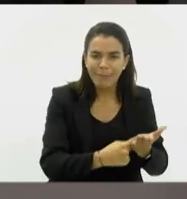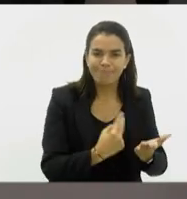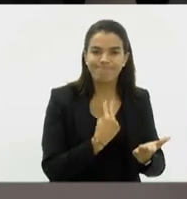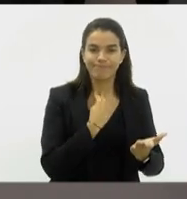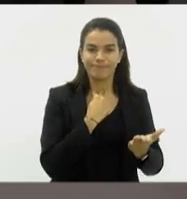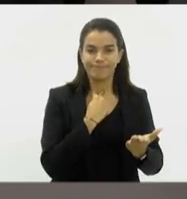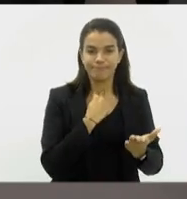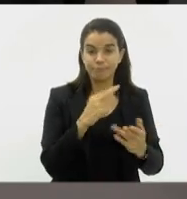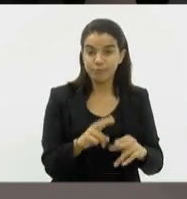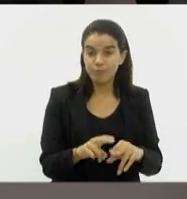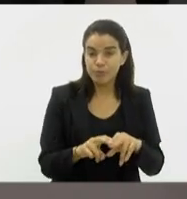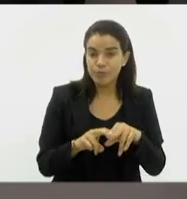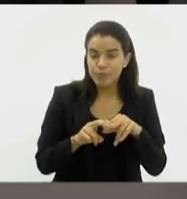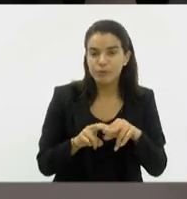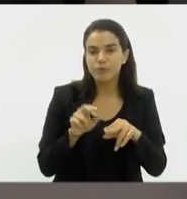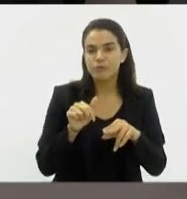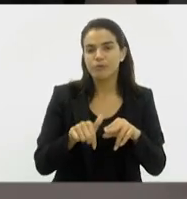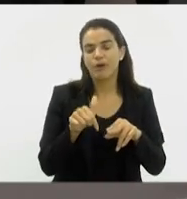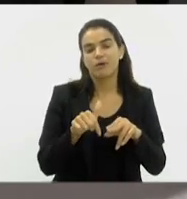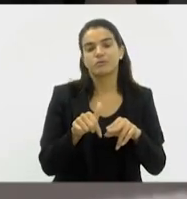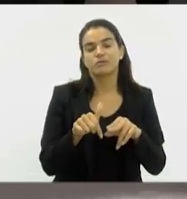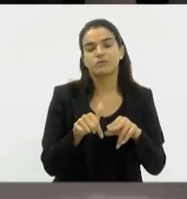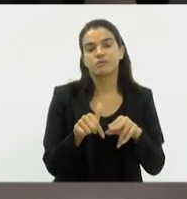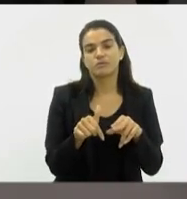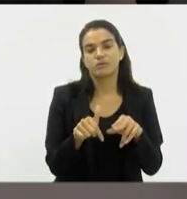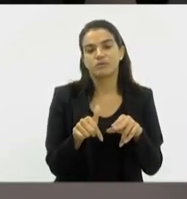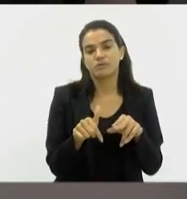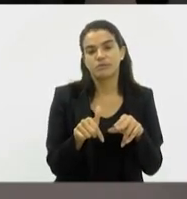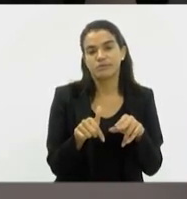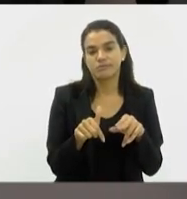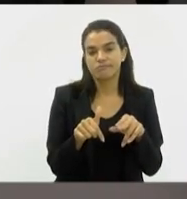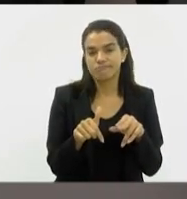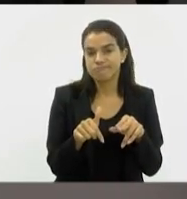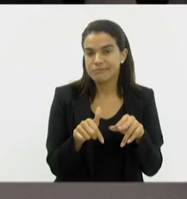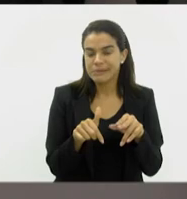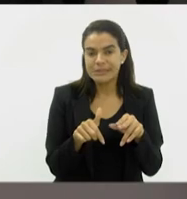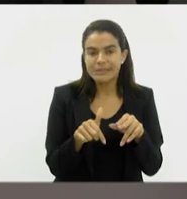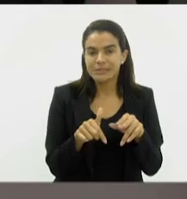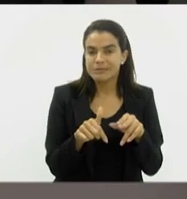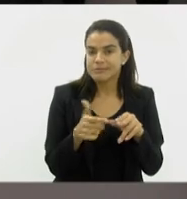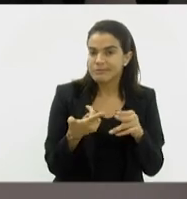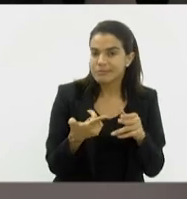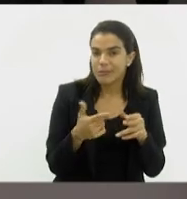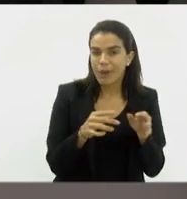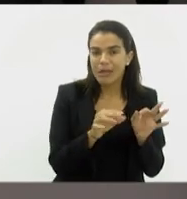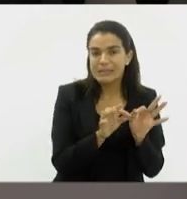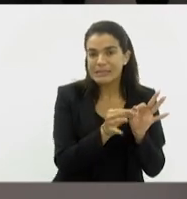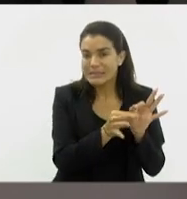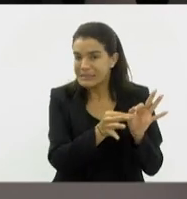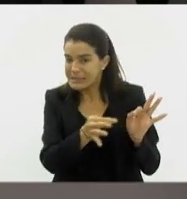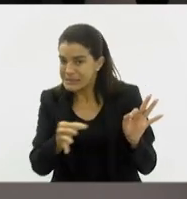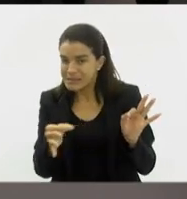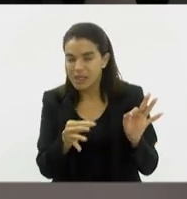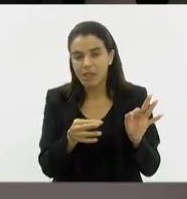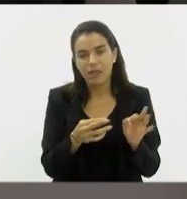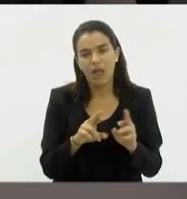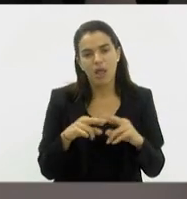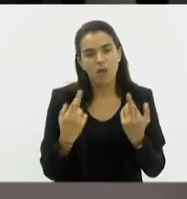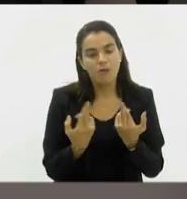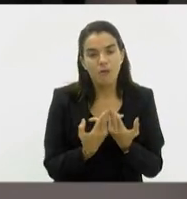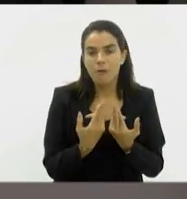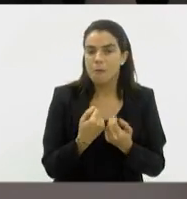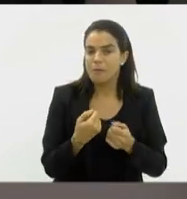conta do da extensão da nossa reunião eu precisei me ausentar Mas peço